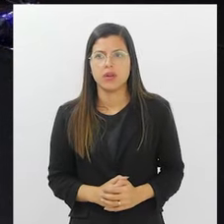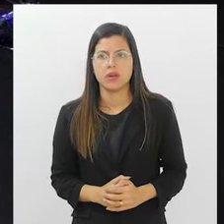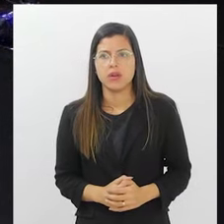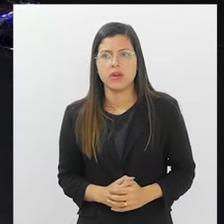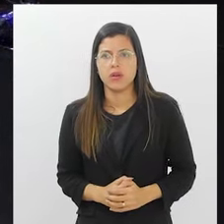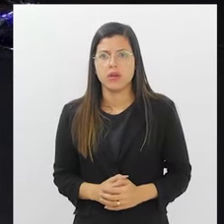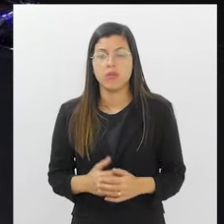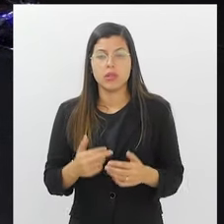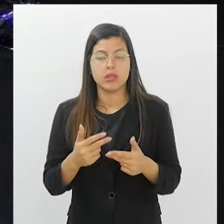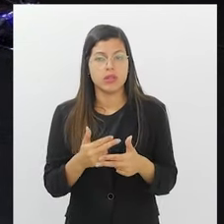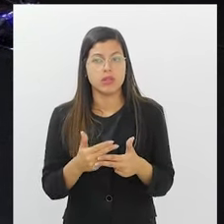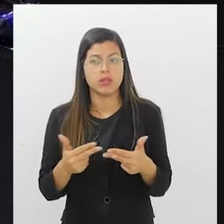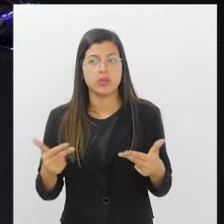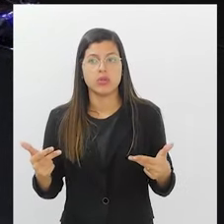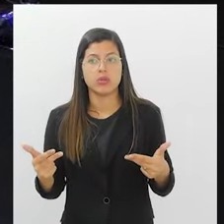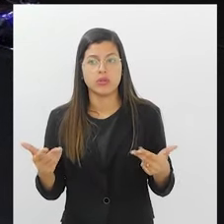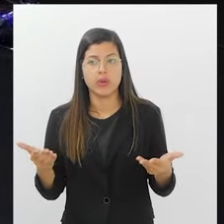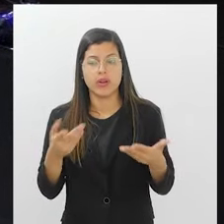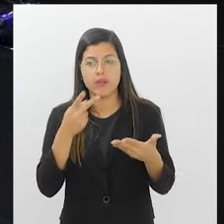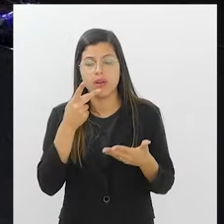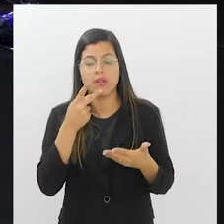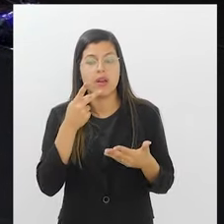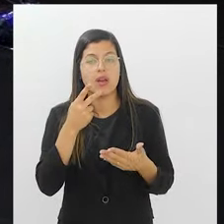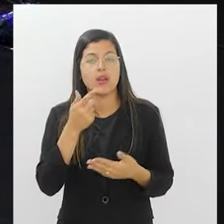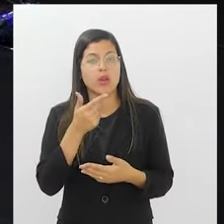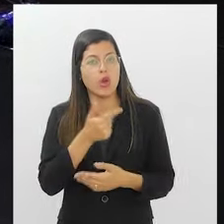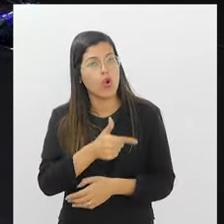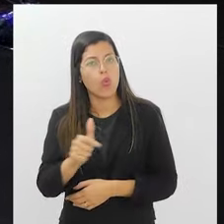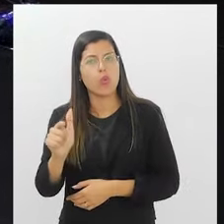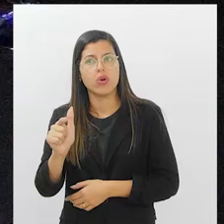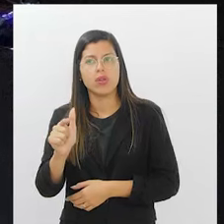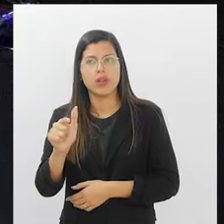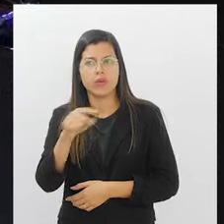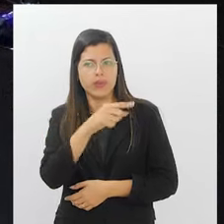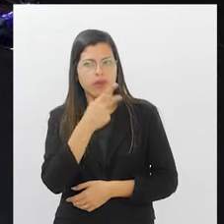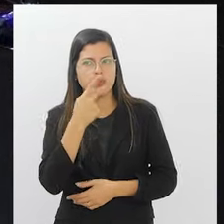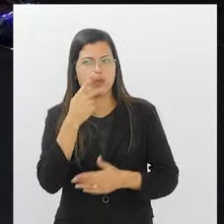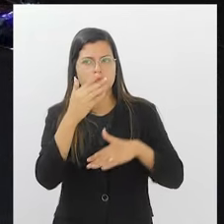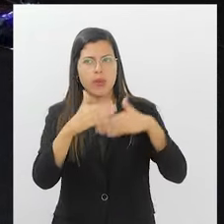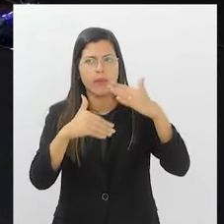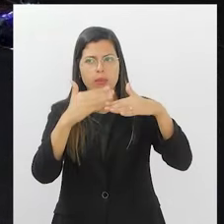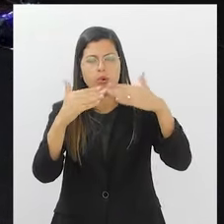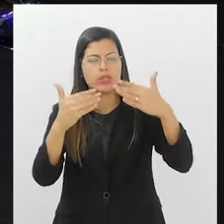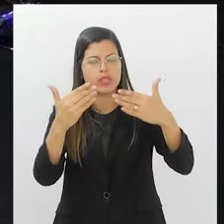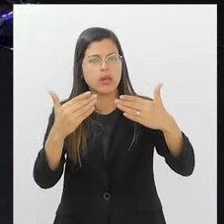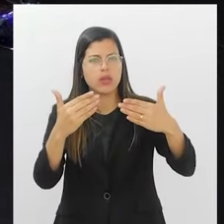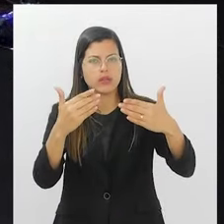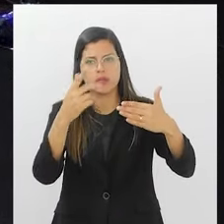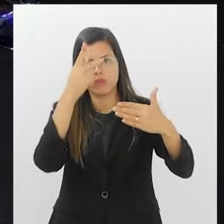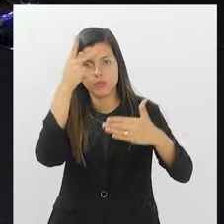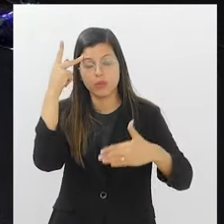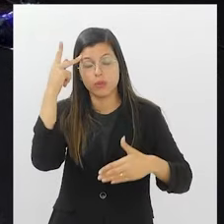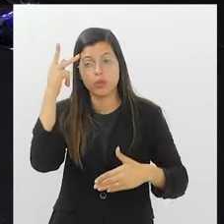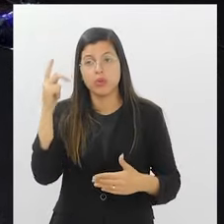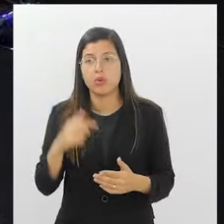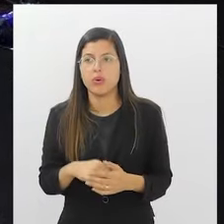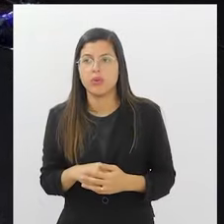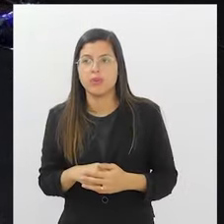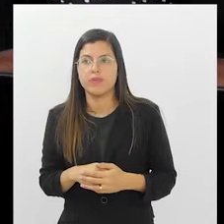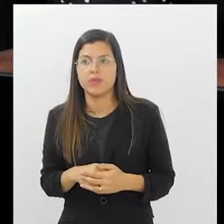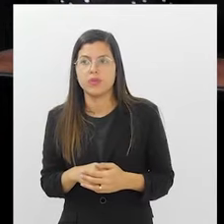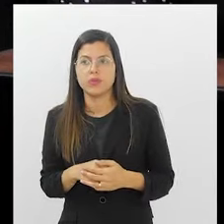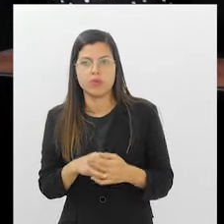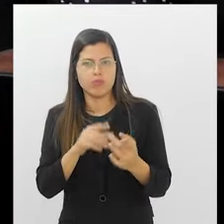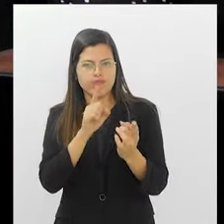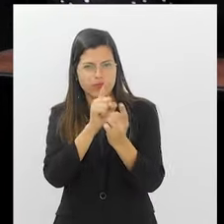das questões que eu queria colocar. E a outra é, quando ela falou desse processo evolutivo da pessoa, né, no